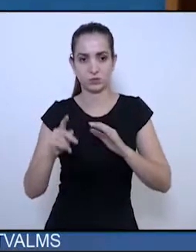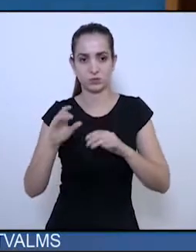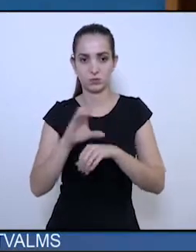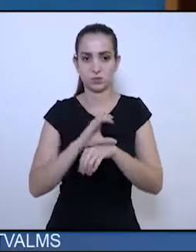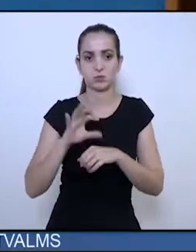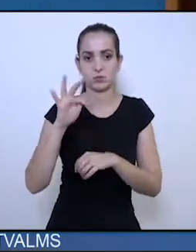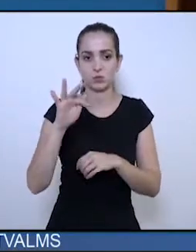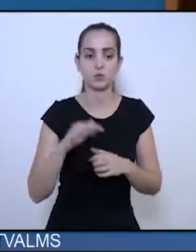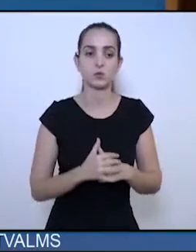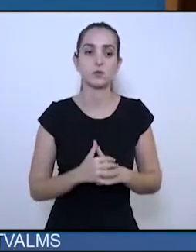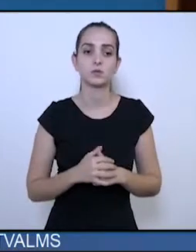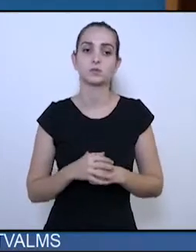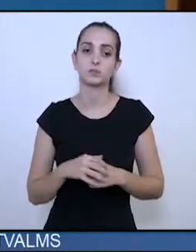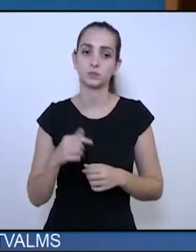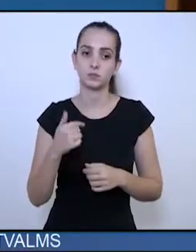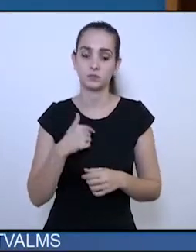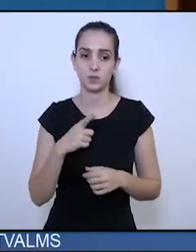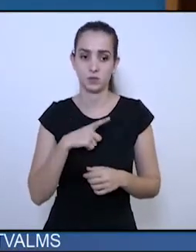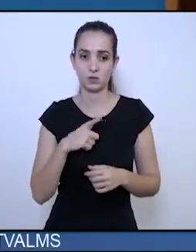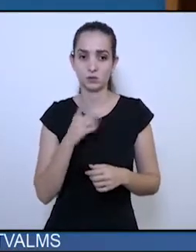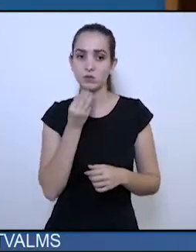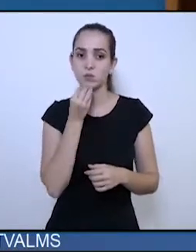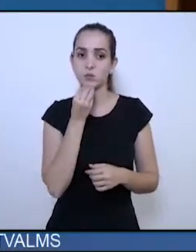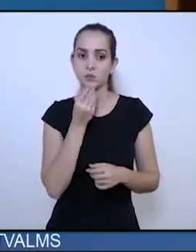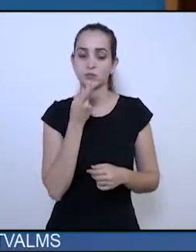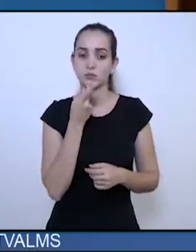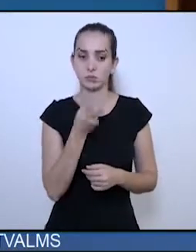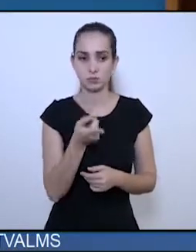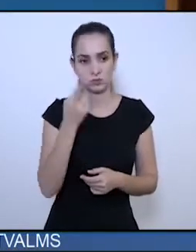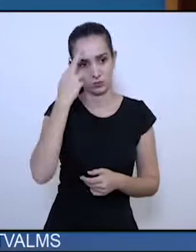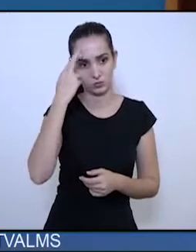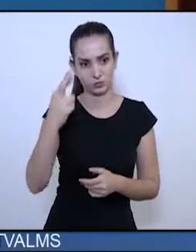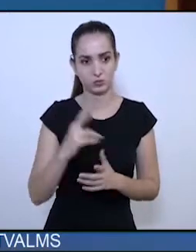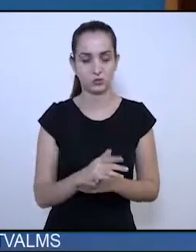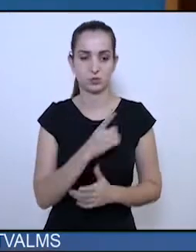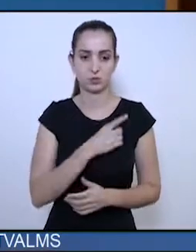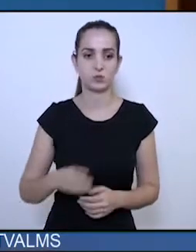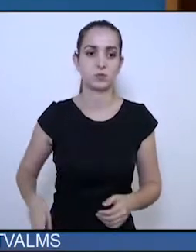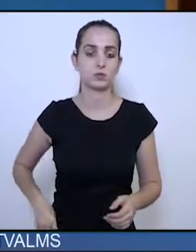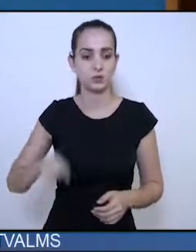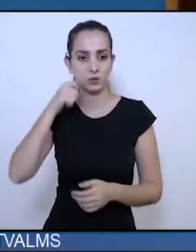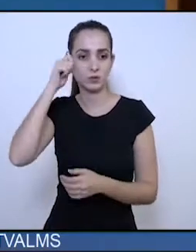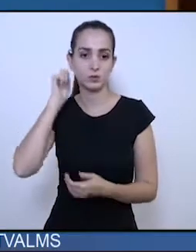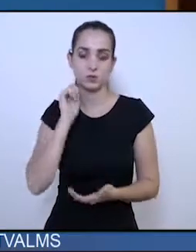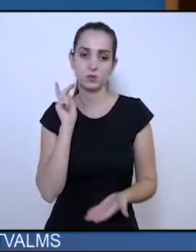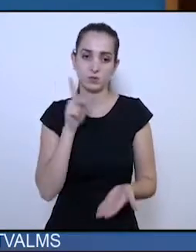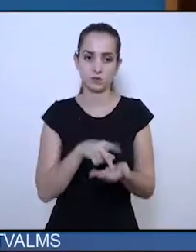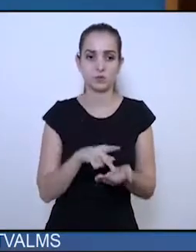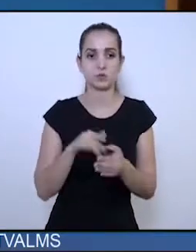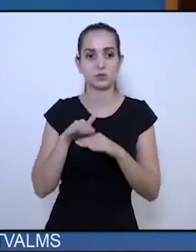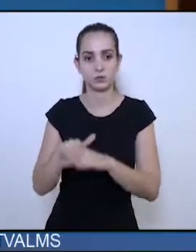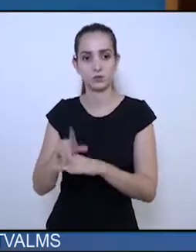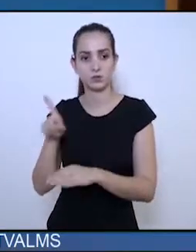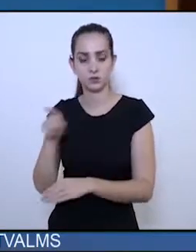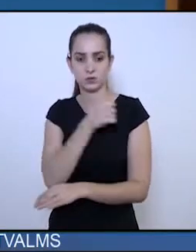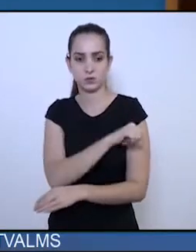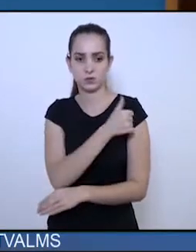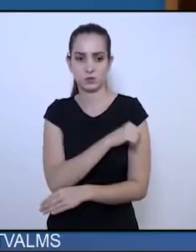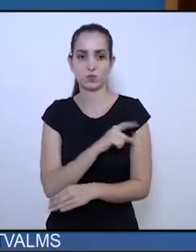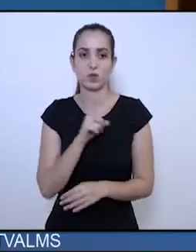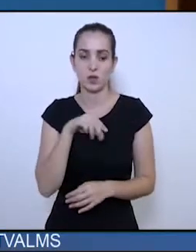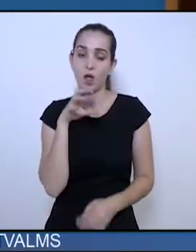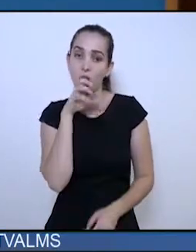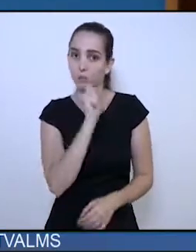Agora, uma coisa, não tem dúvida, eu tive oportunidade, a parte, acho que Vossa Excelência ou o deputado Amarildo, realmente a intervenção no Rio de Janeiro foi um ato de